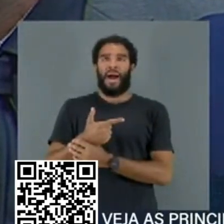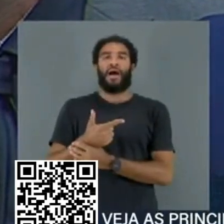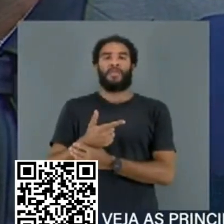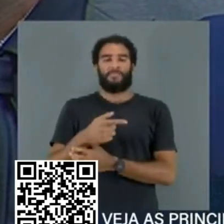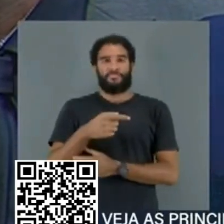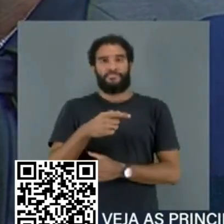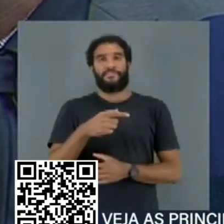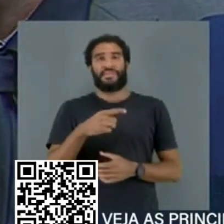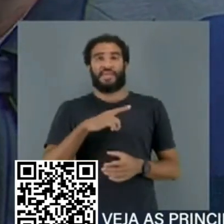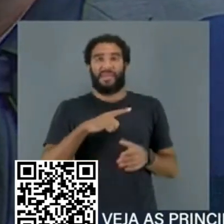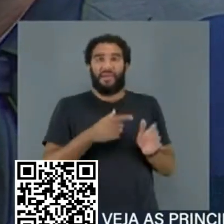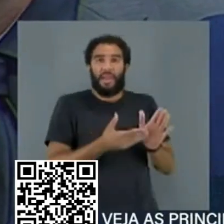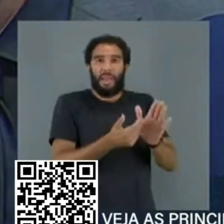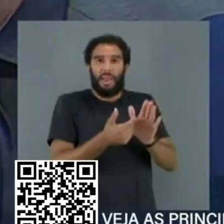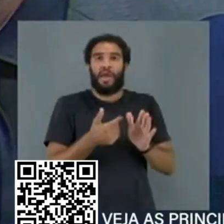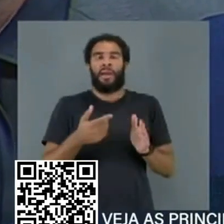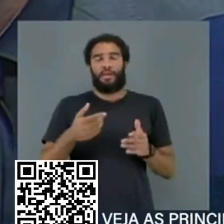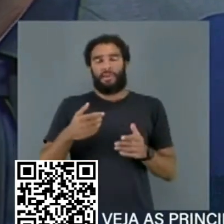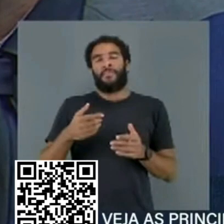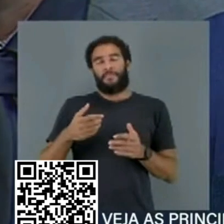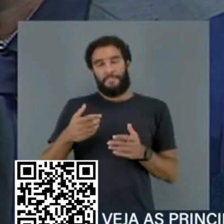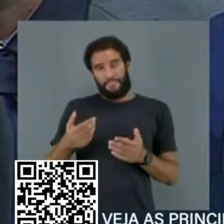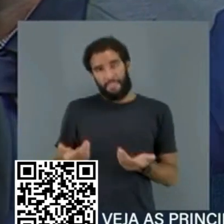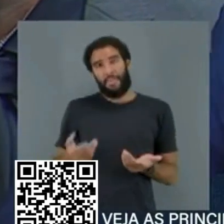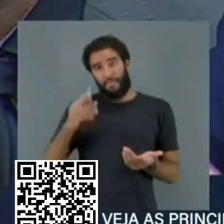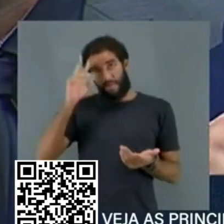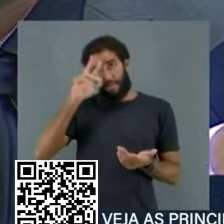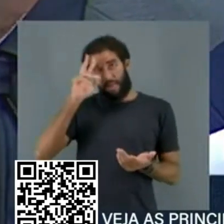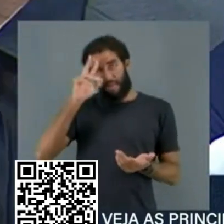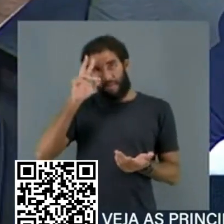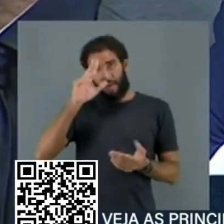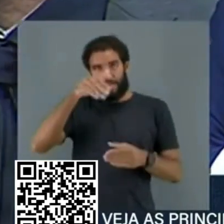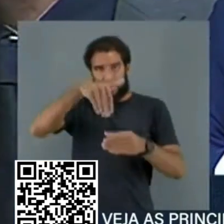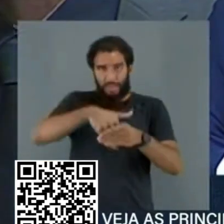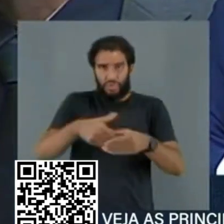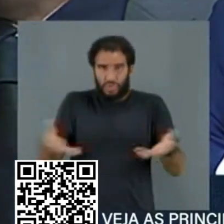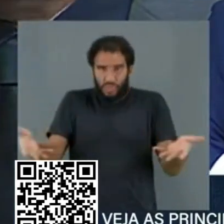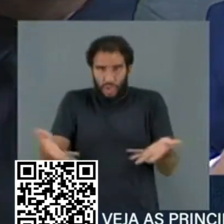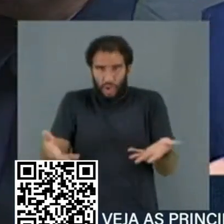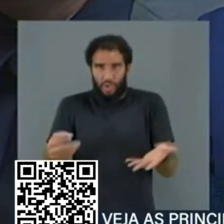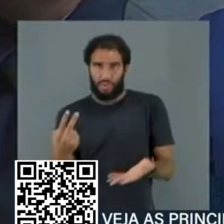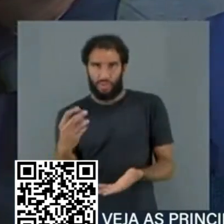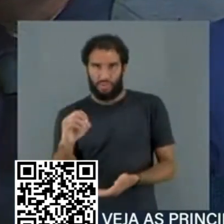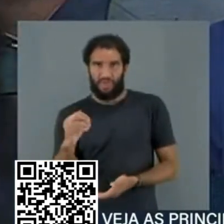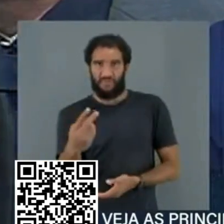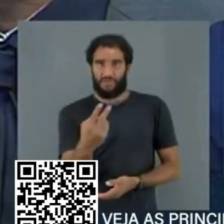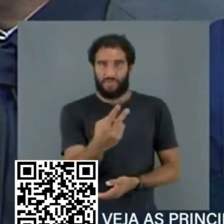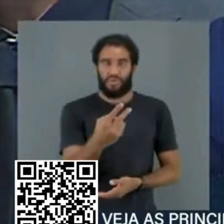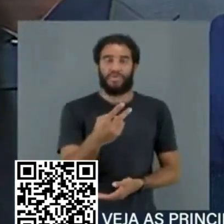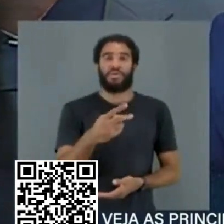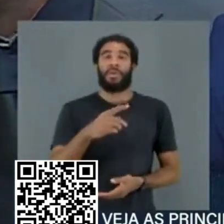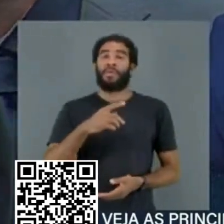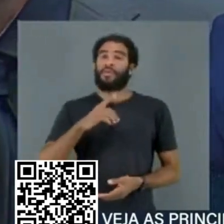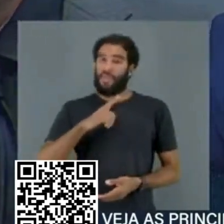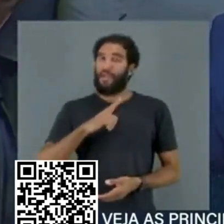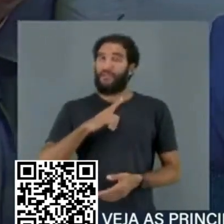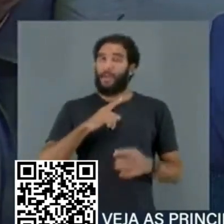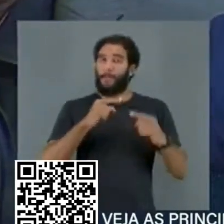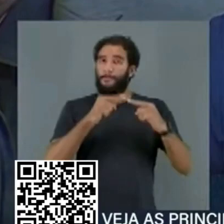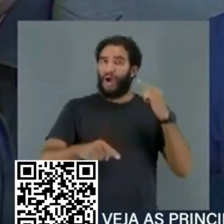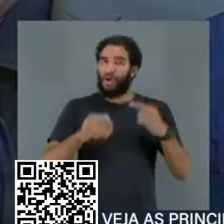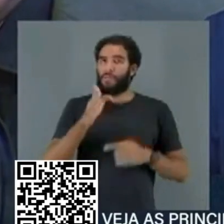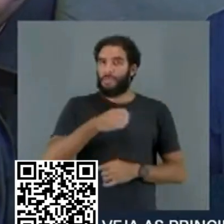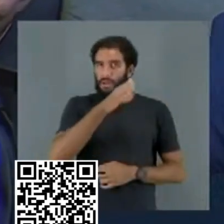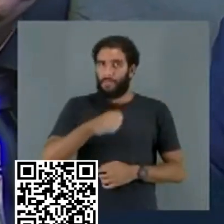lembrar que na última eleição foi proibido, né, o trânsito e a aproximação de zonas eleitorais de pessoas armadas,